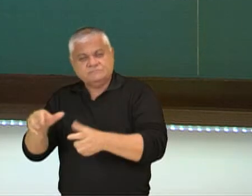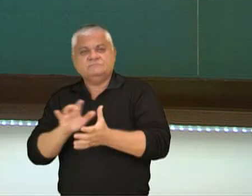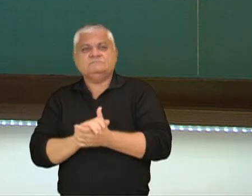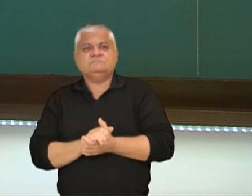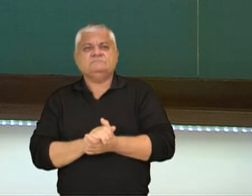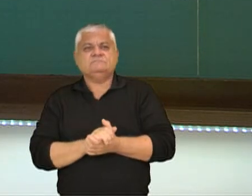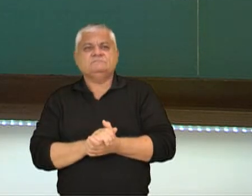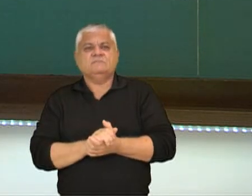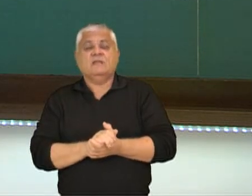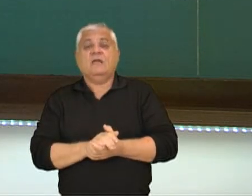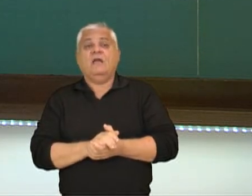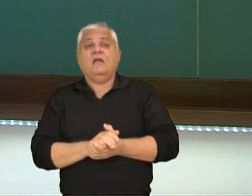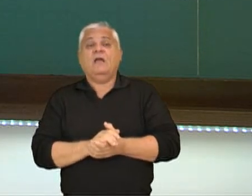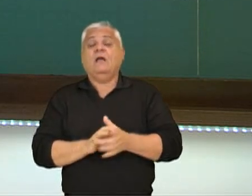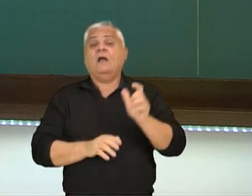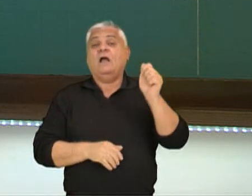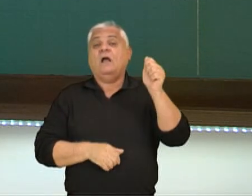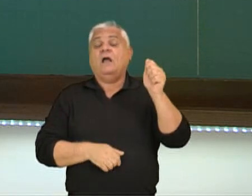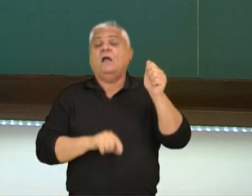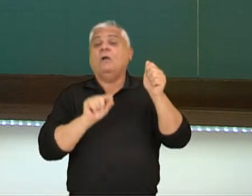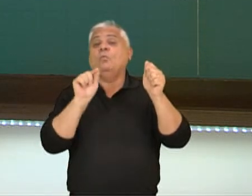é o assunto e a temática